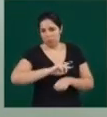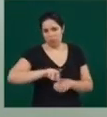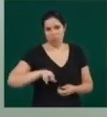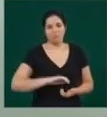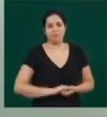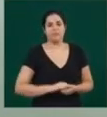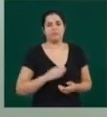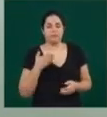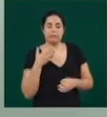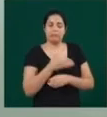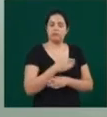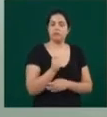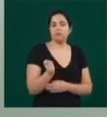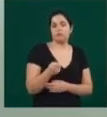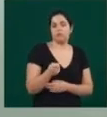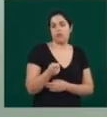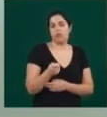importante para